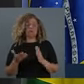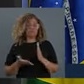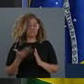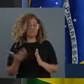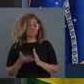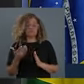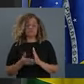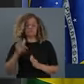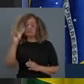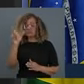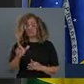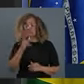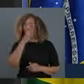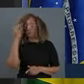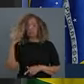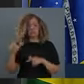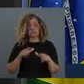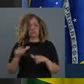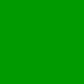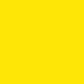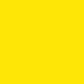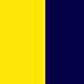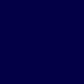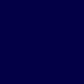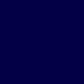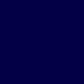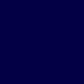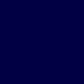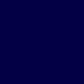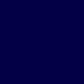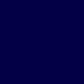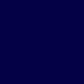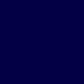daquele que produz e gera emprego Neste País